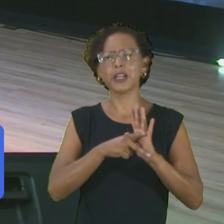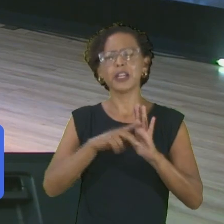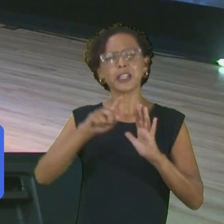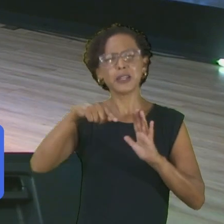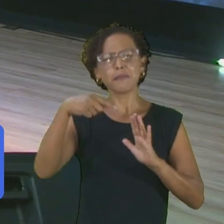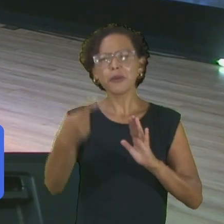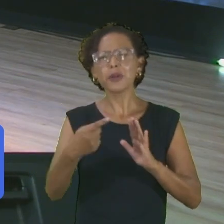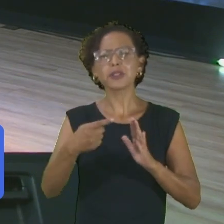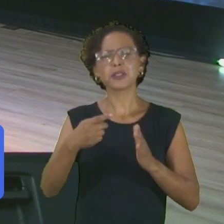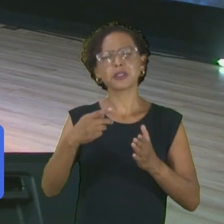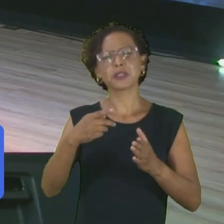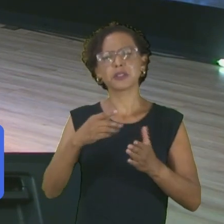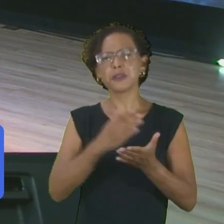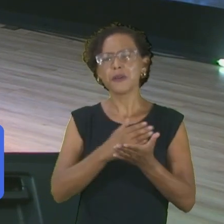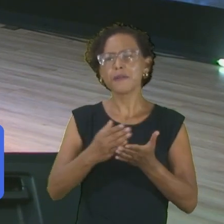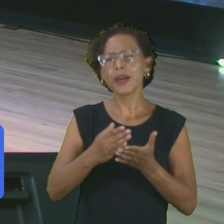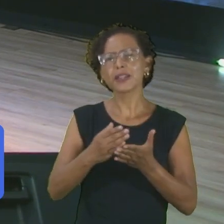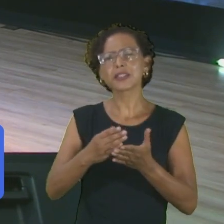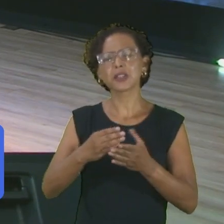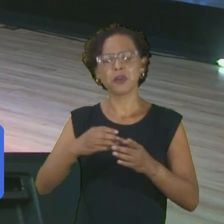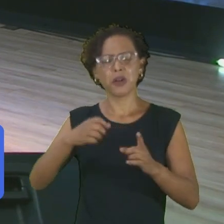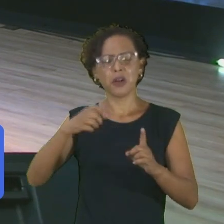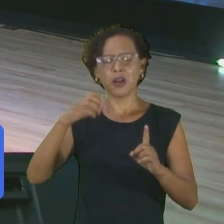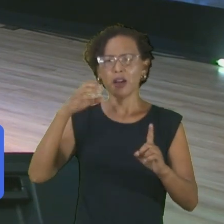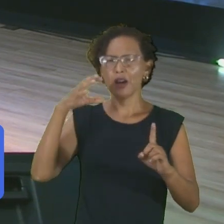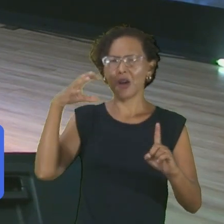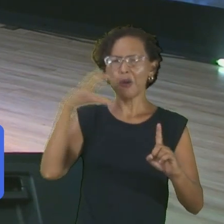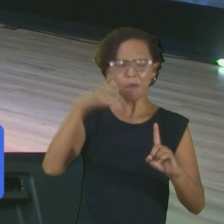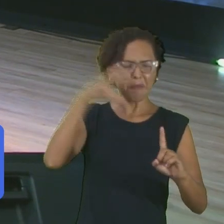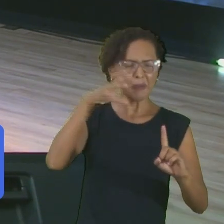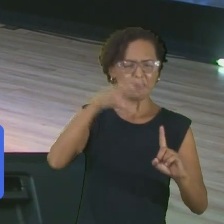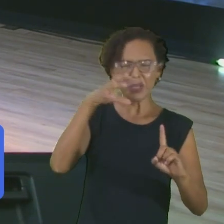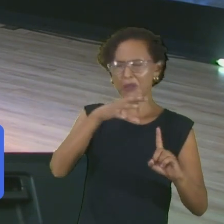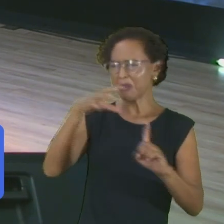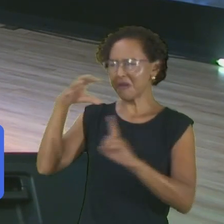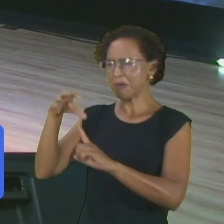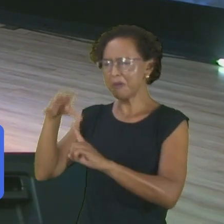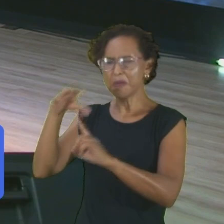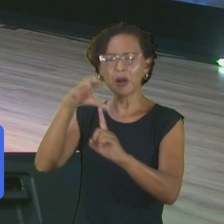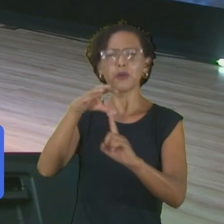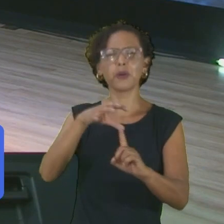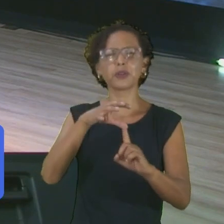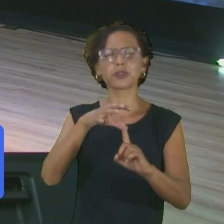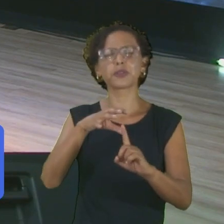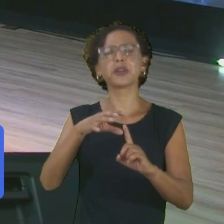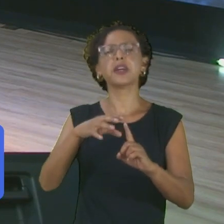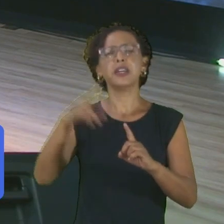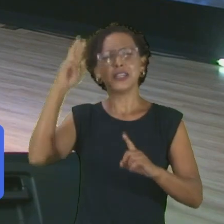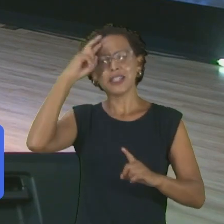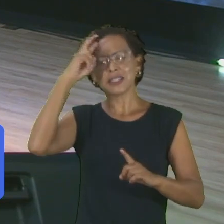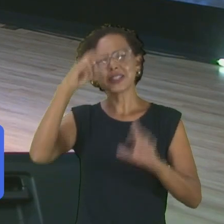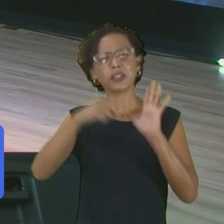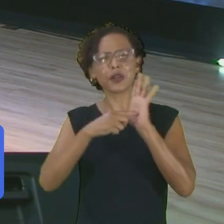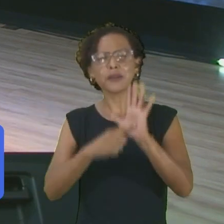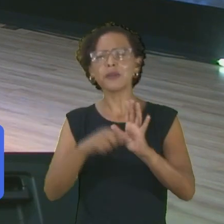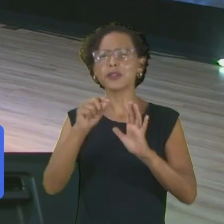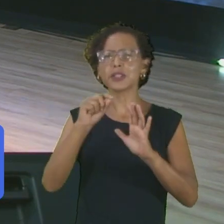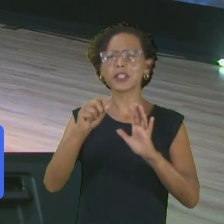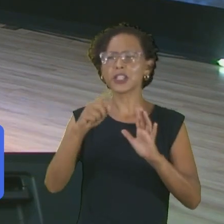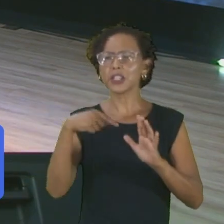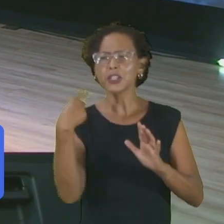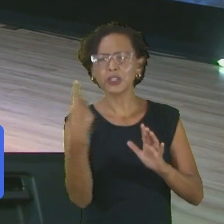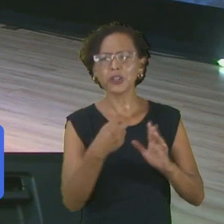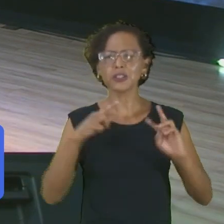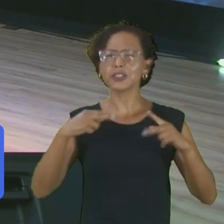outro, e essa é a moral do livro, de que os homens sempre tentam encontrar